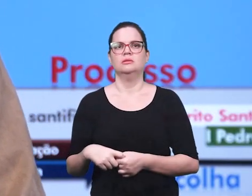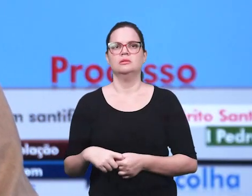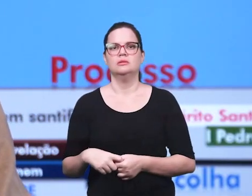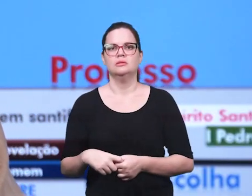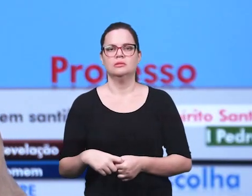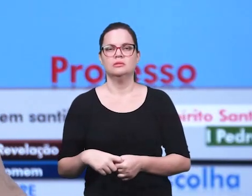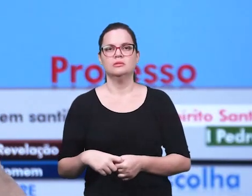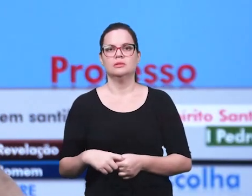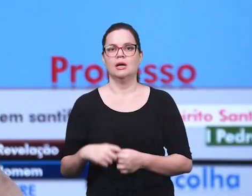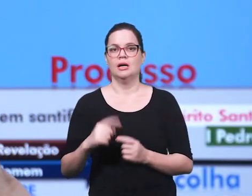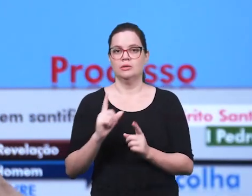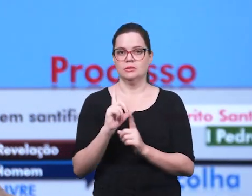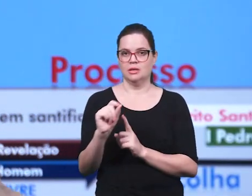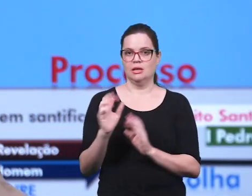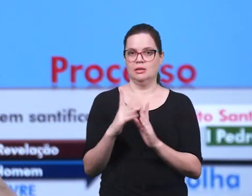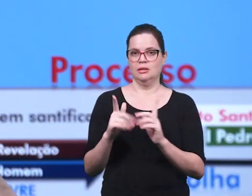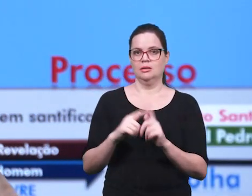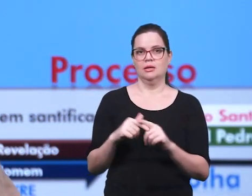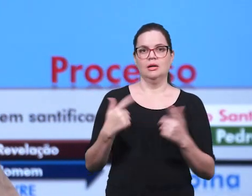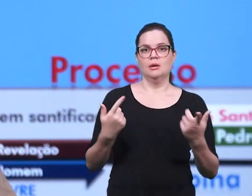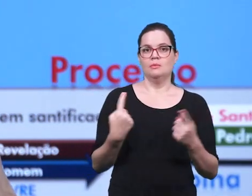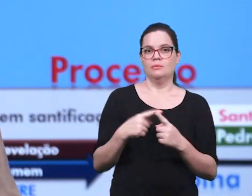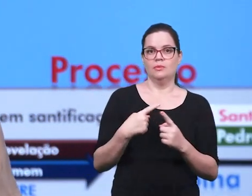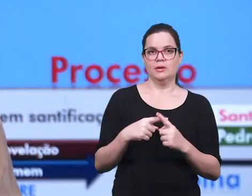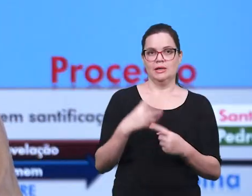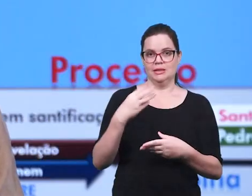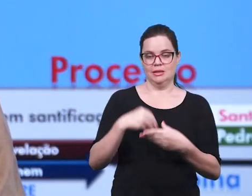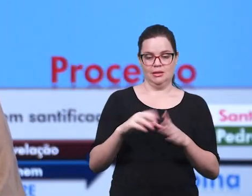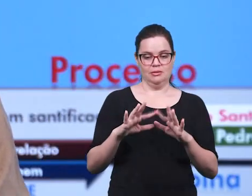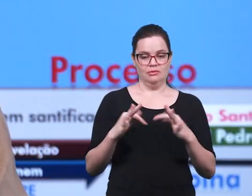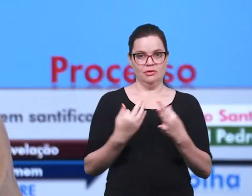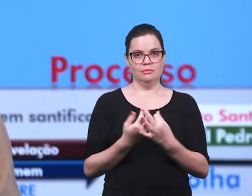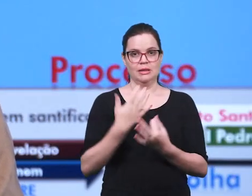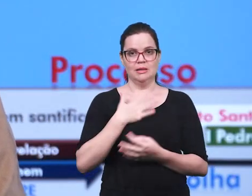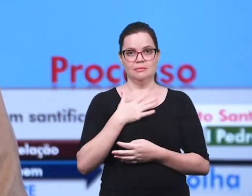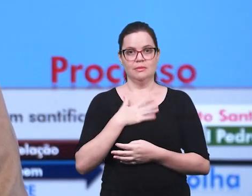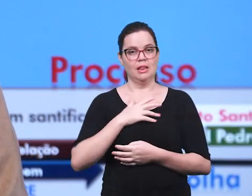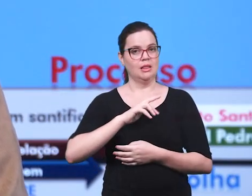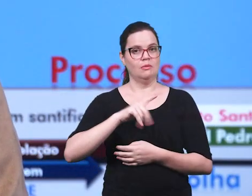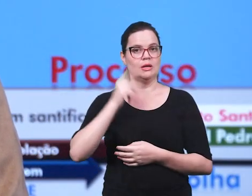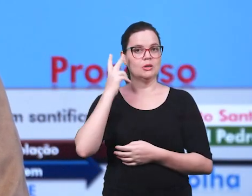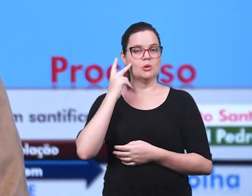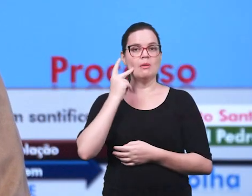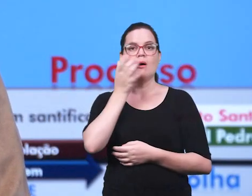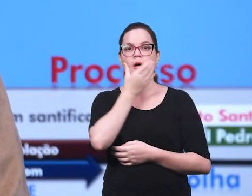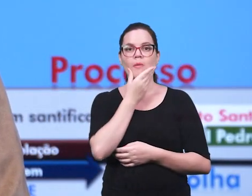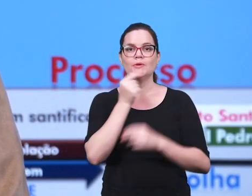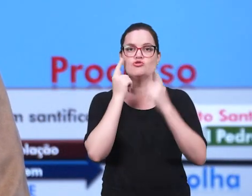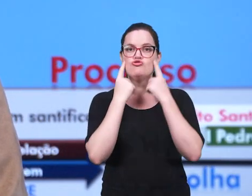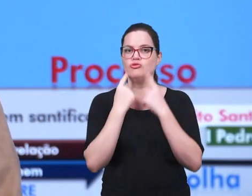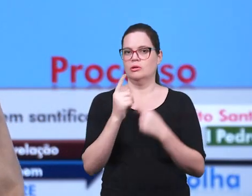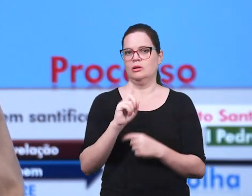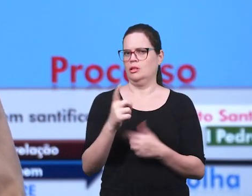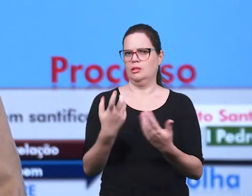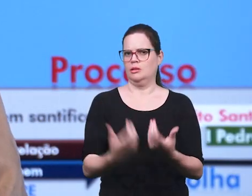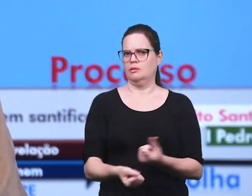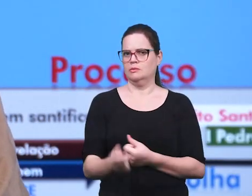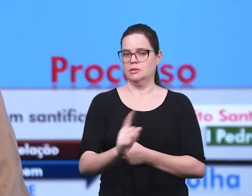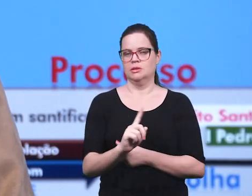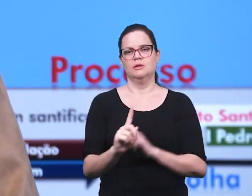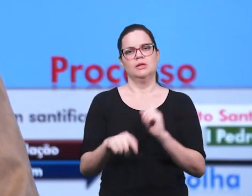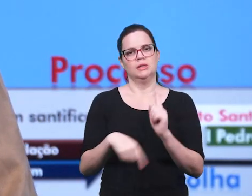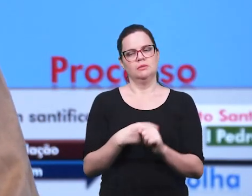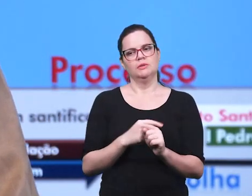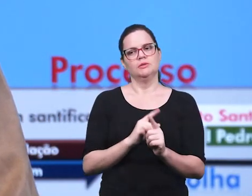não era normal essa questão de chorar, não era para homem fazer, né? E quando eu saí